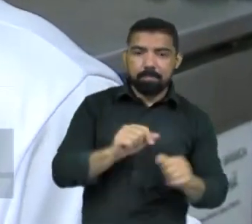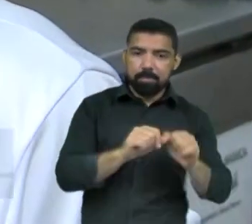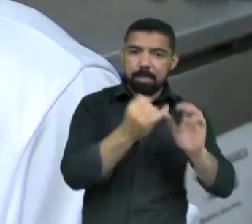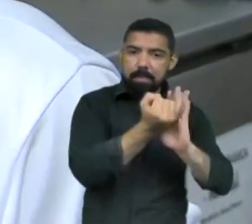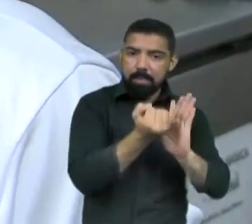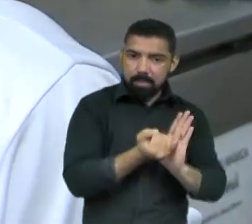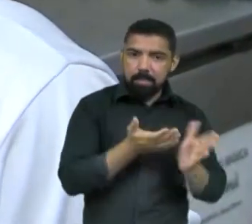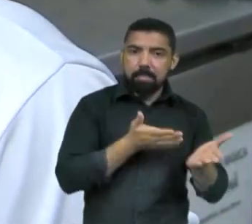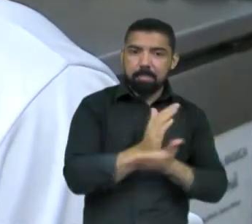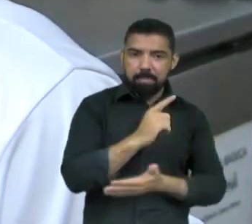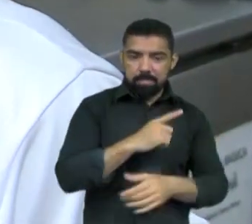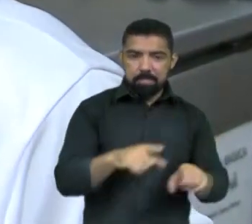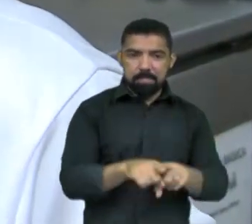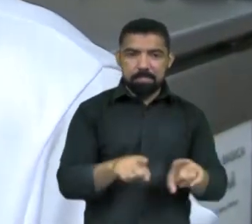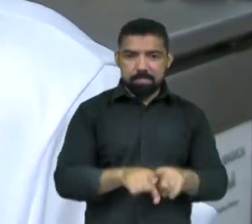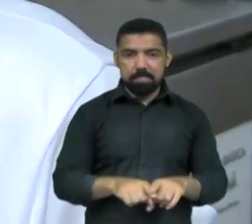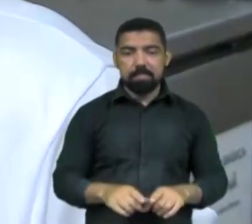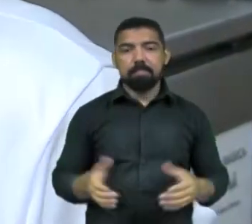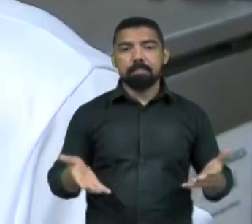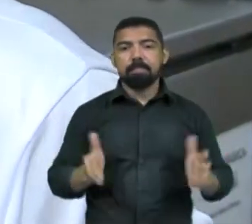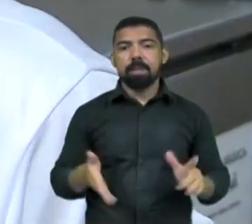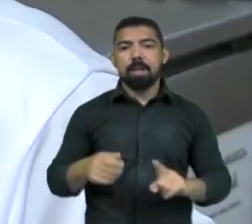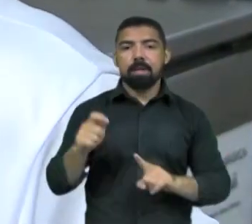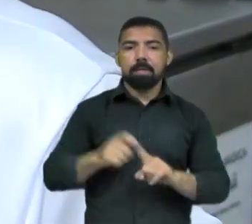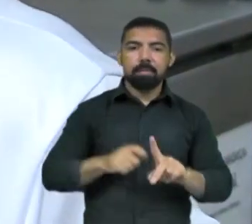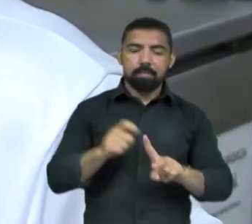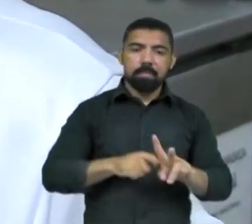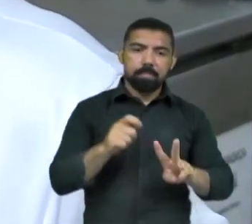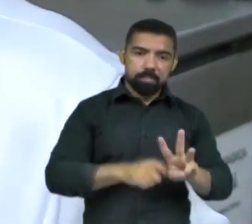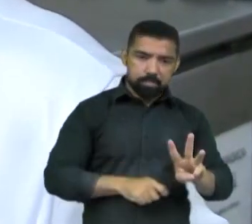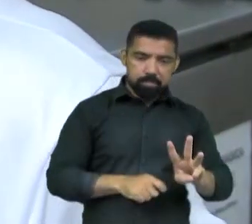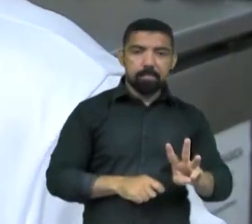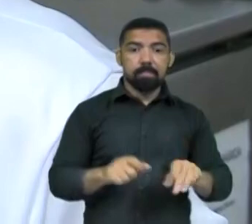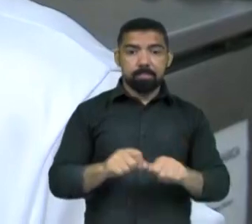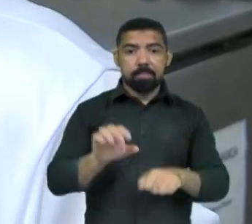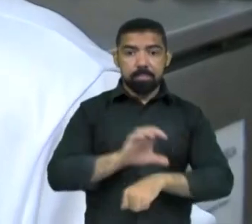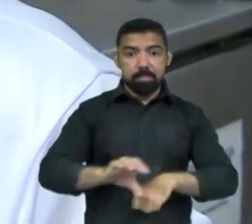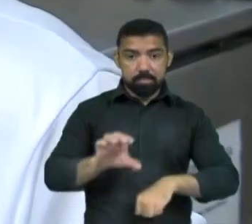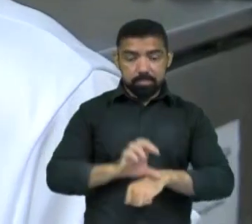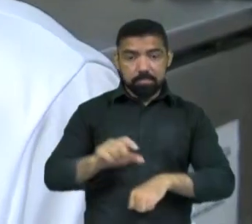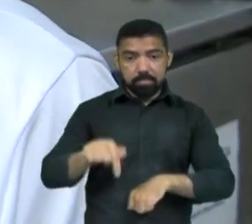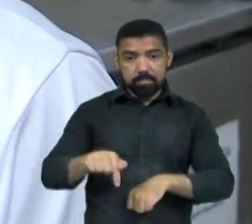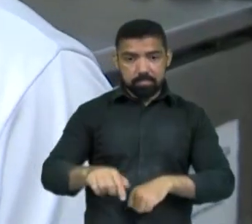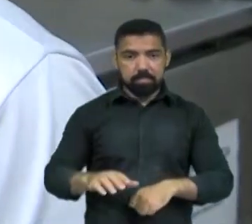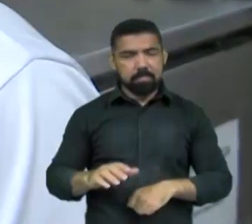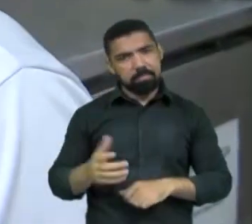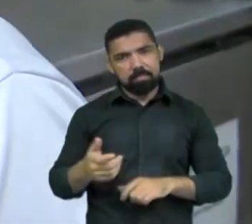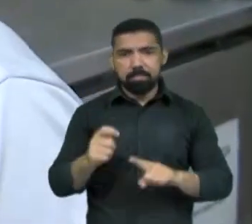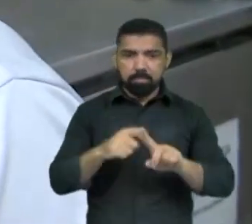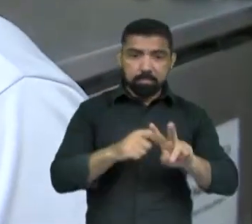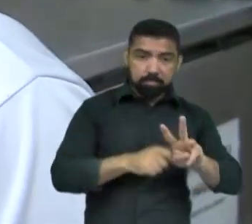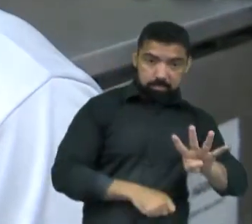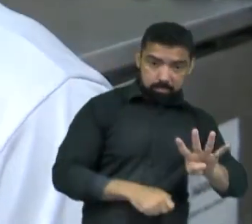passei. Aí já tem 3 meses que a gente está no curso. Aí são 4 meses de curso, tá, no final. Está pertinho de